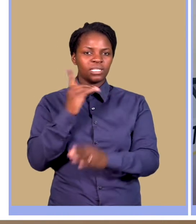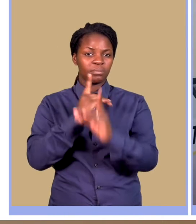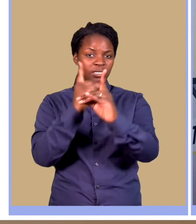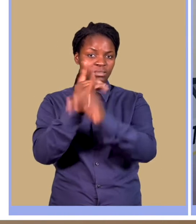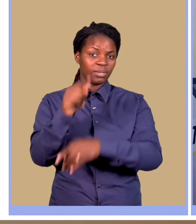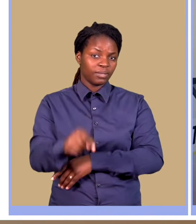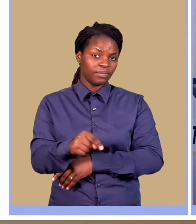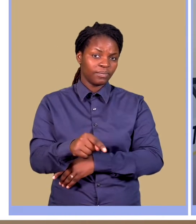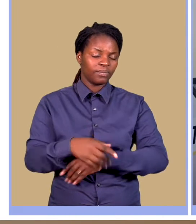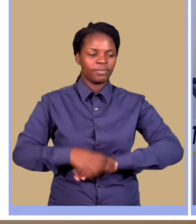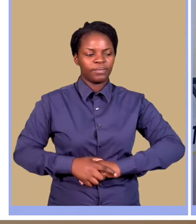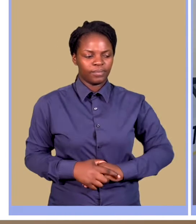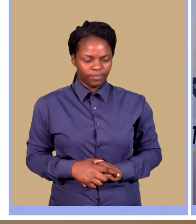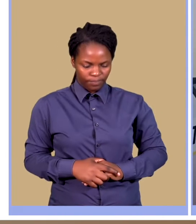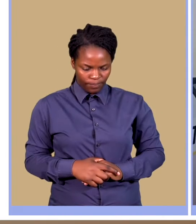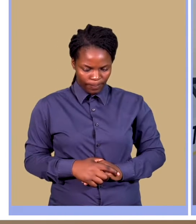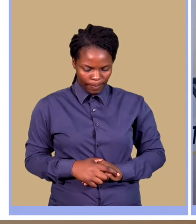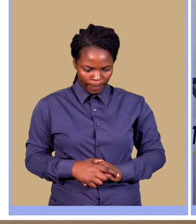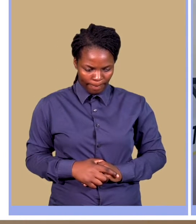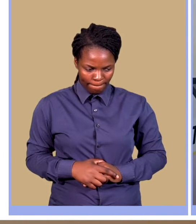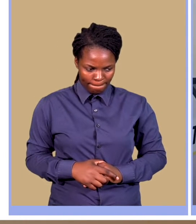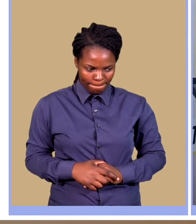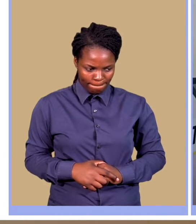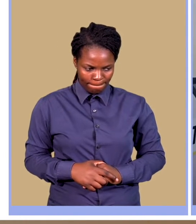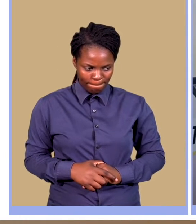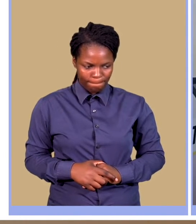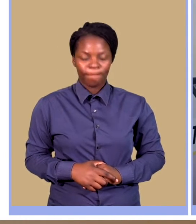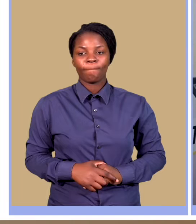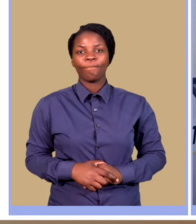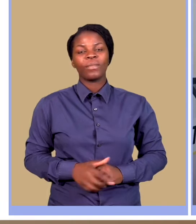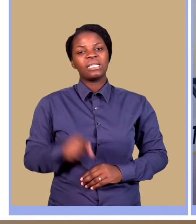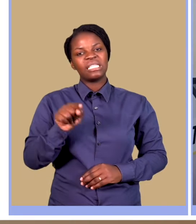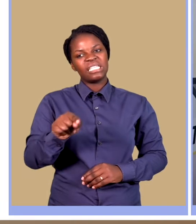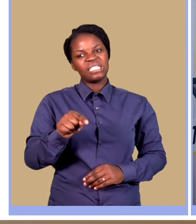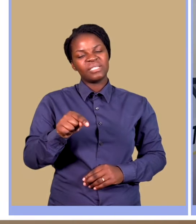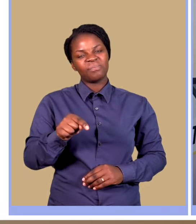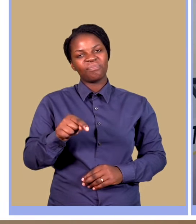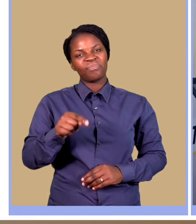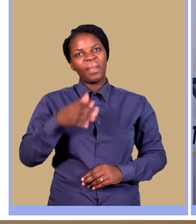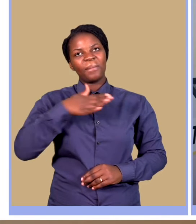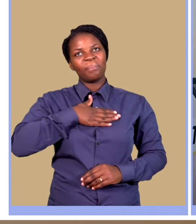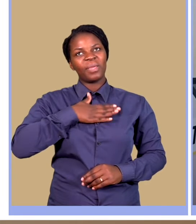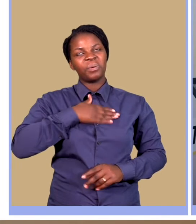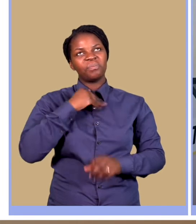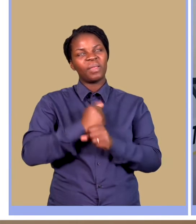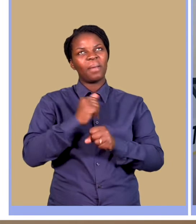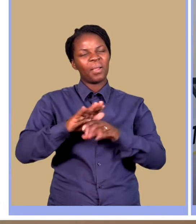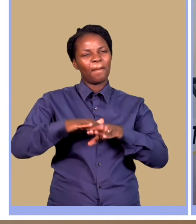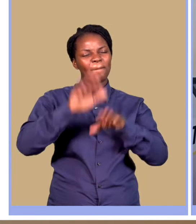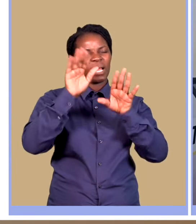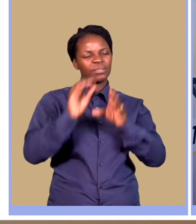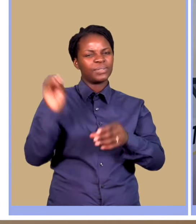Isso não tem sido muito abrangente. Isso temos notado também na nossa organização, esse déficit